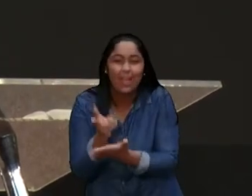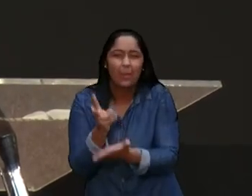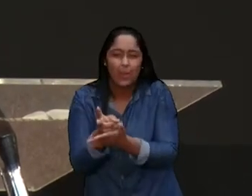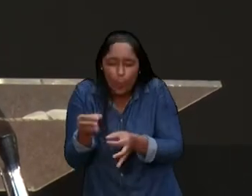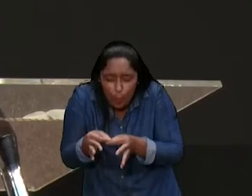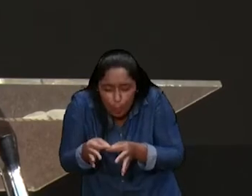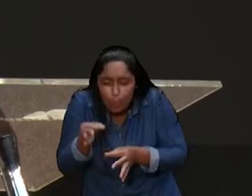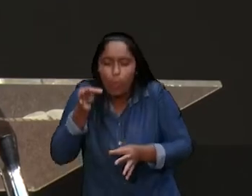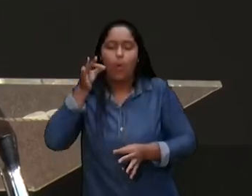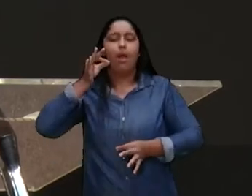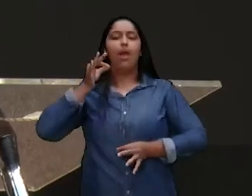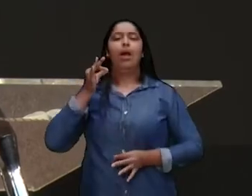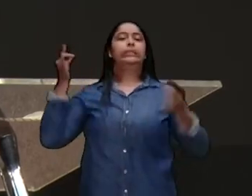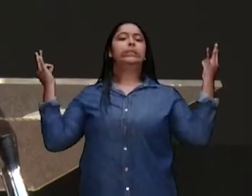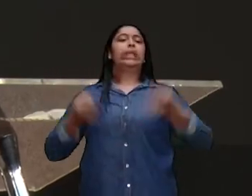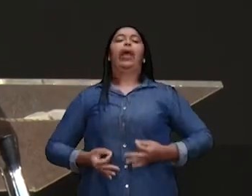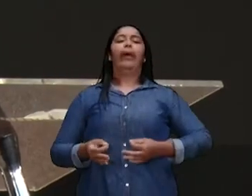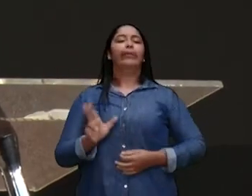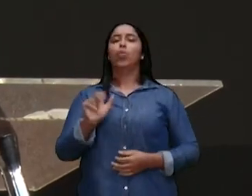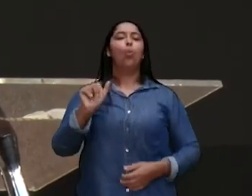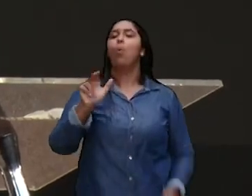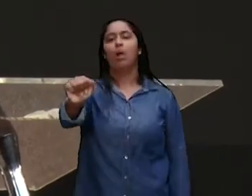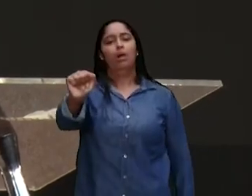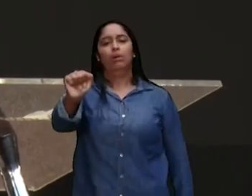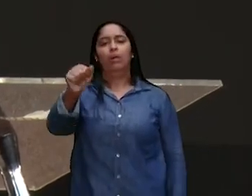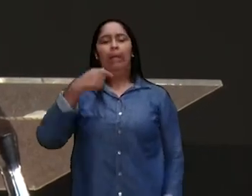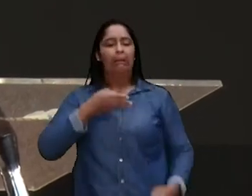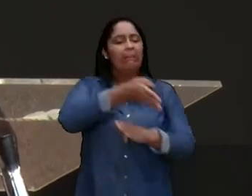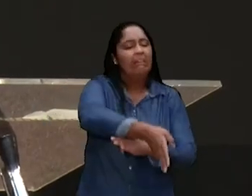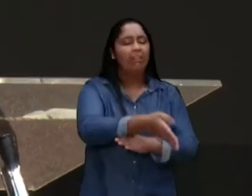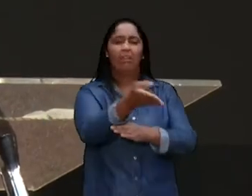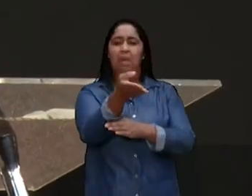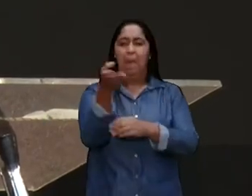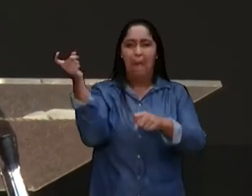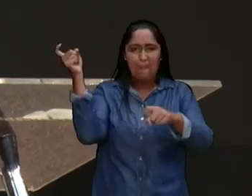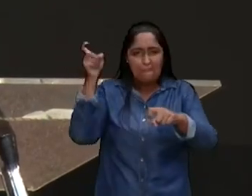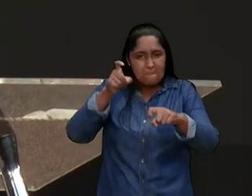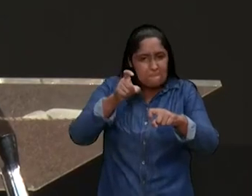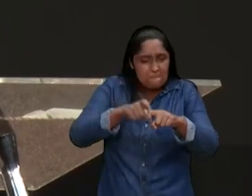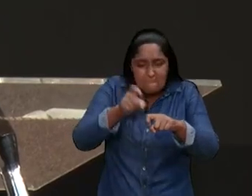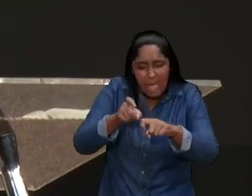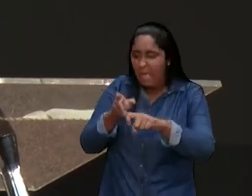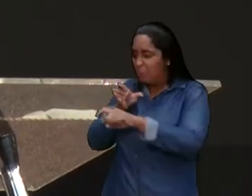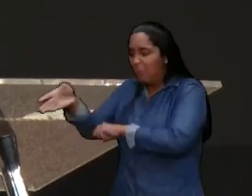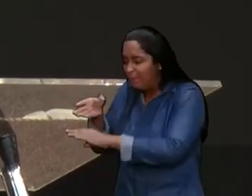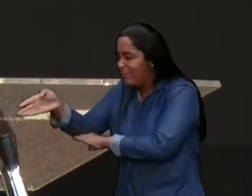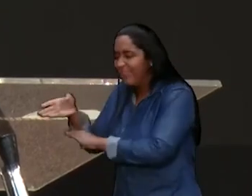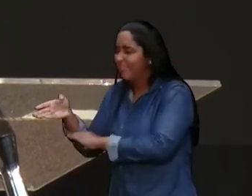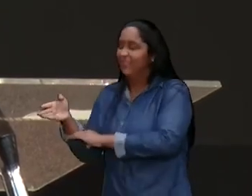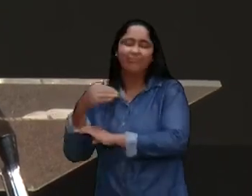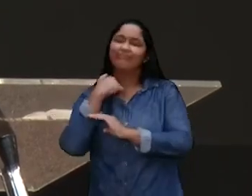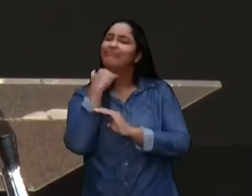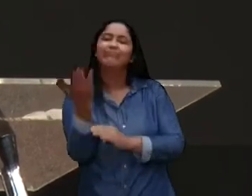adianta ir no médico não adianta ir no Conselheiro não adianta no terapeuta não adianta a áreas da vida da gente que nunca